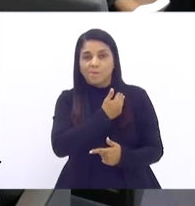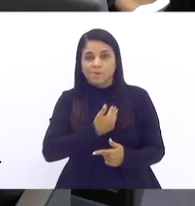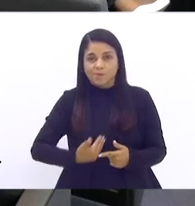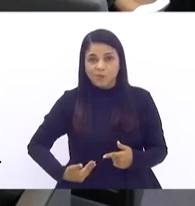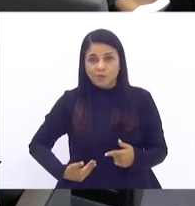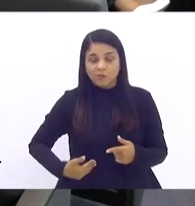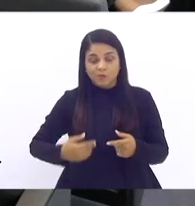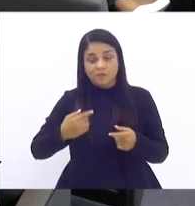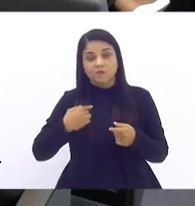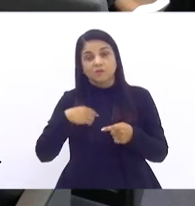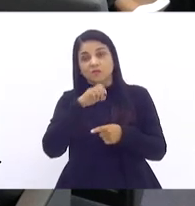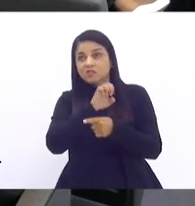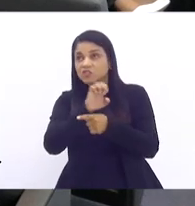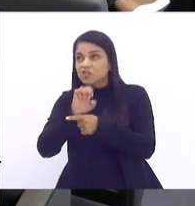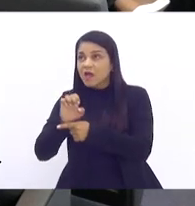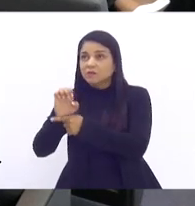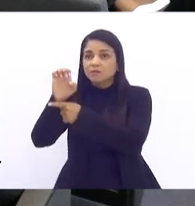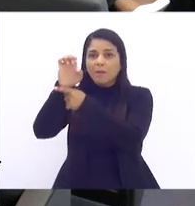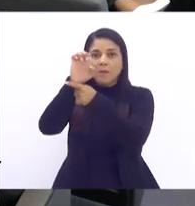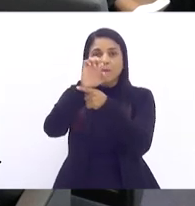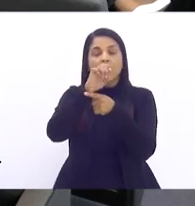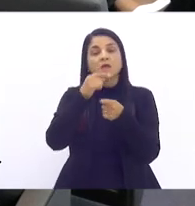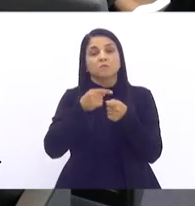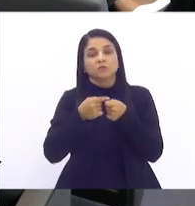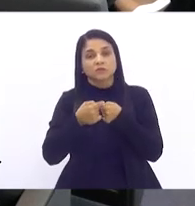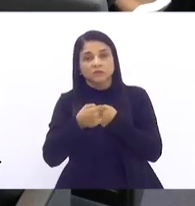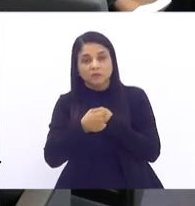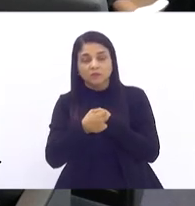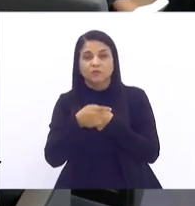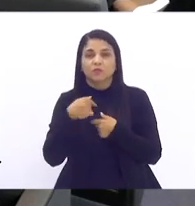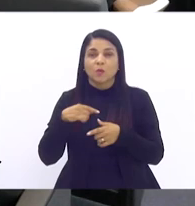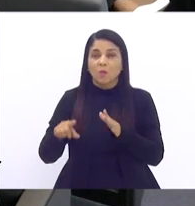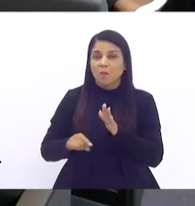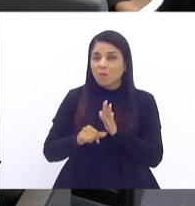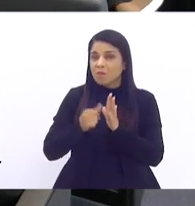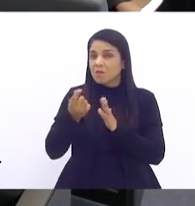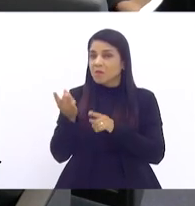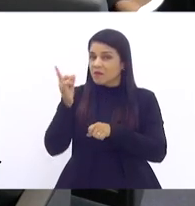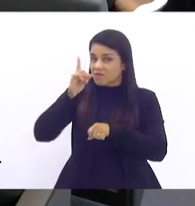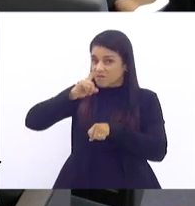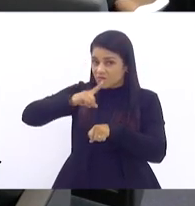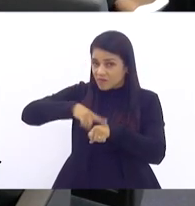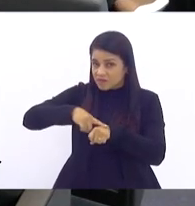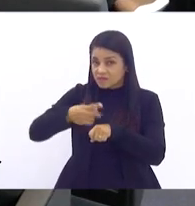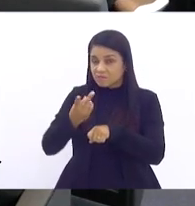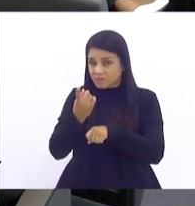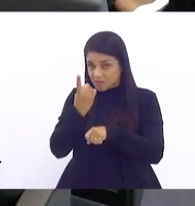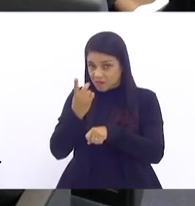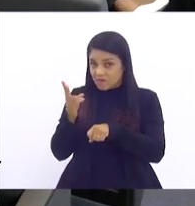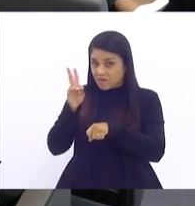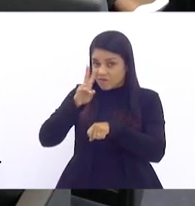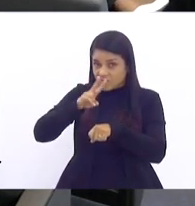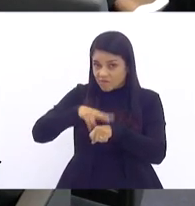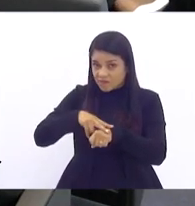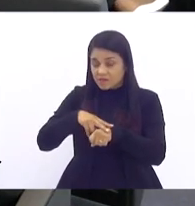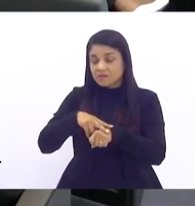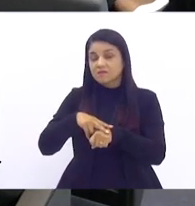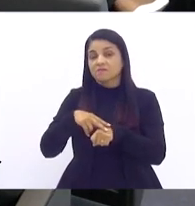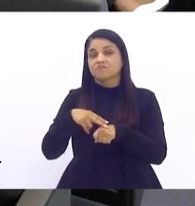e dos Municípios pela primeira vez na história e olha que eu já tenho uma estradazinha um tempo que eu acompanho a política no